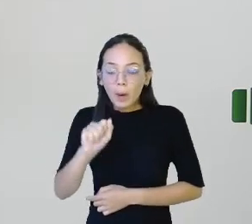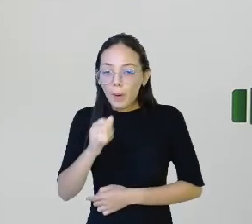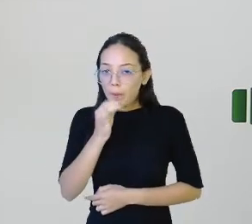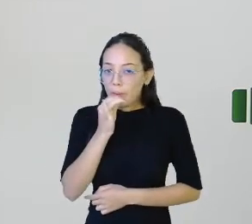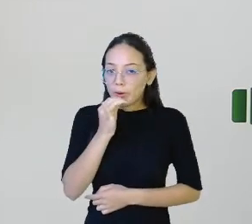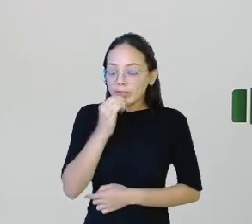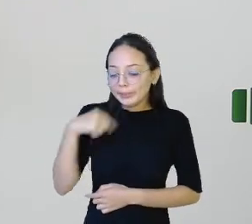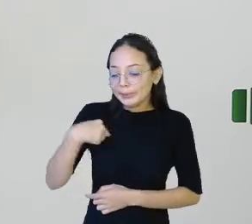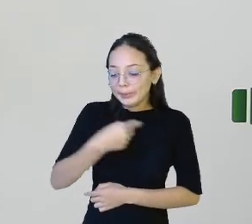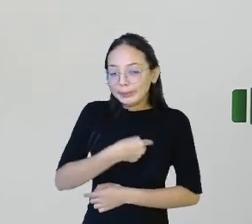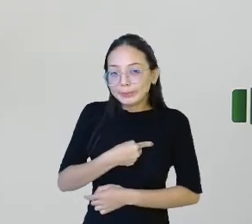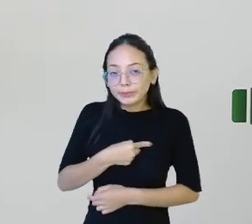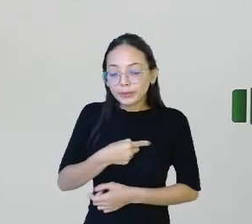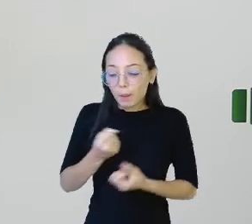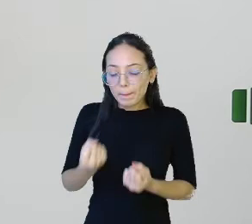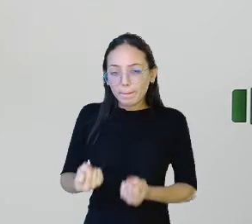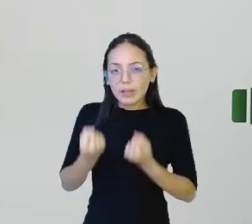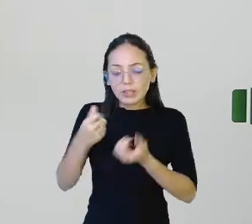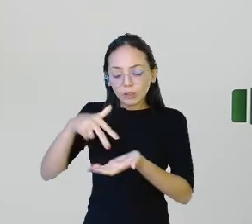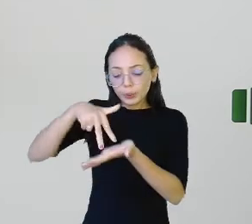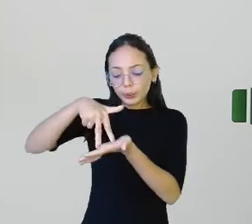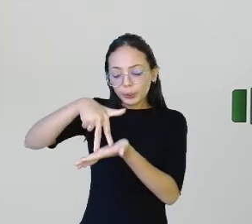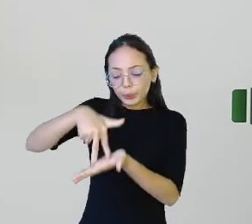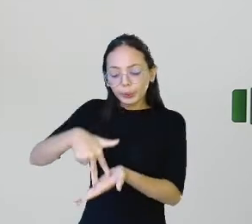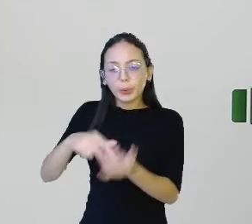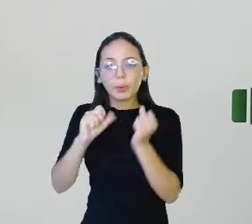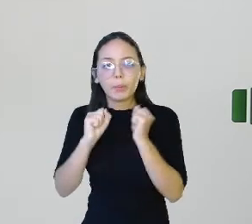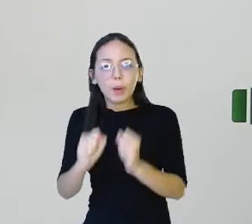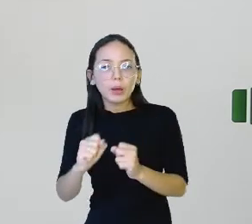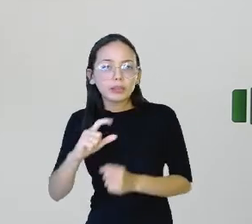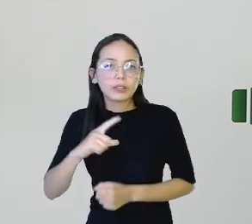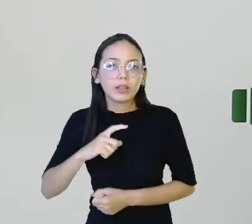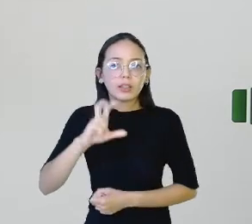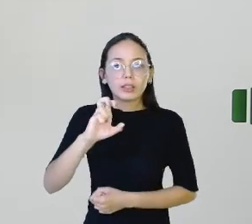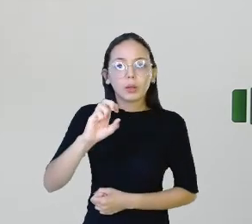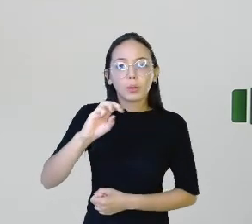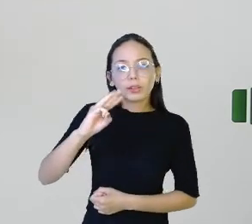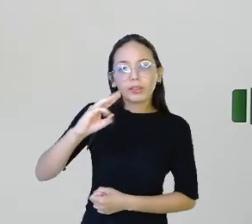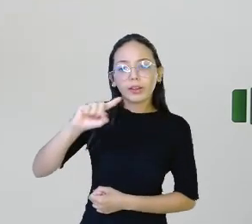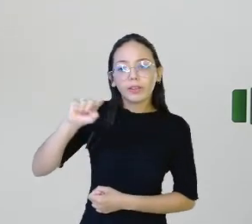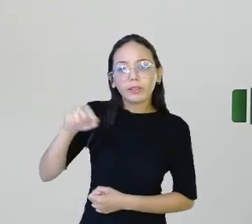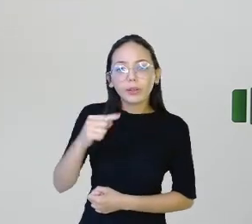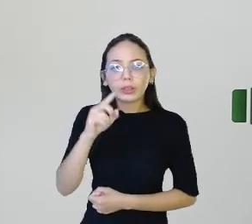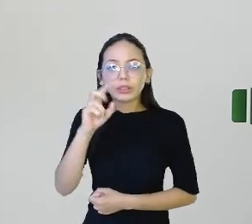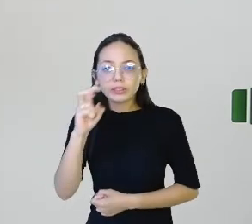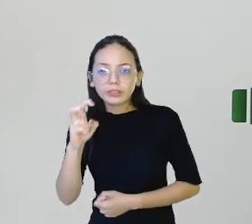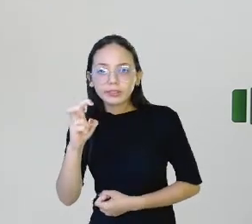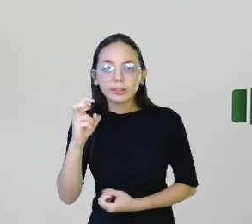exemplo, eu posso ter 53,5 kg. Eu posso ter